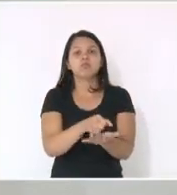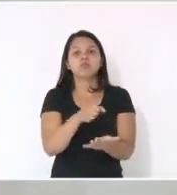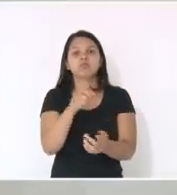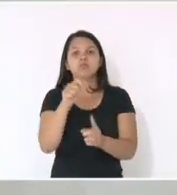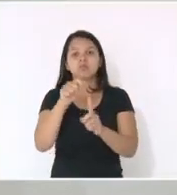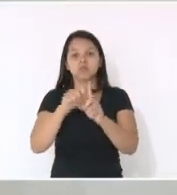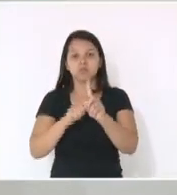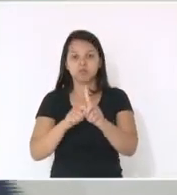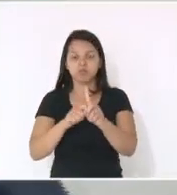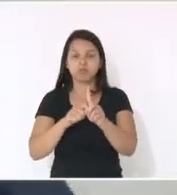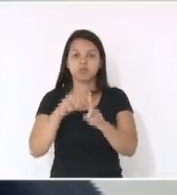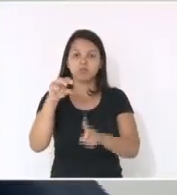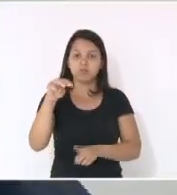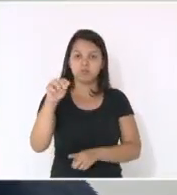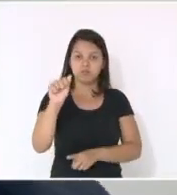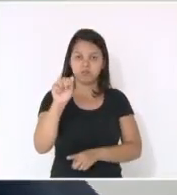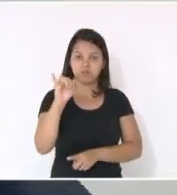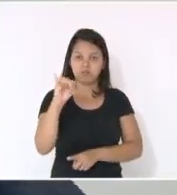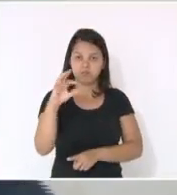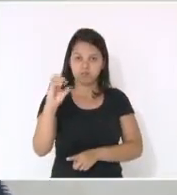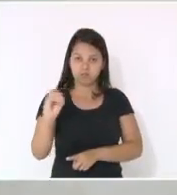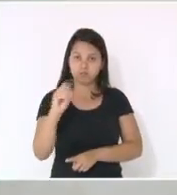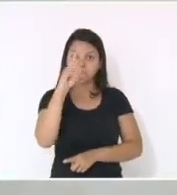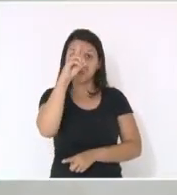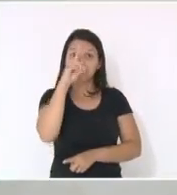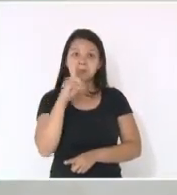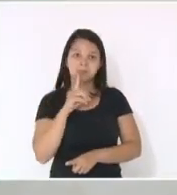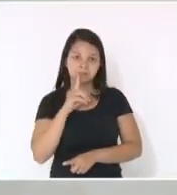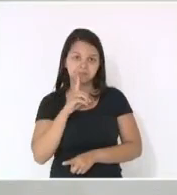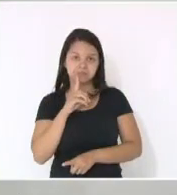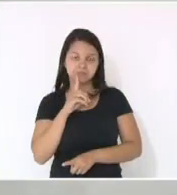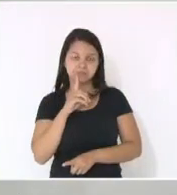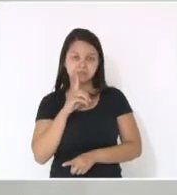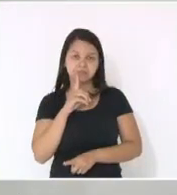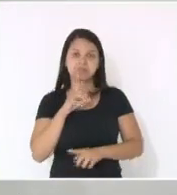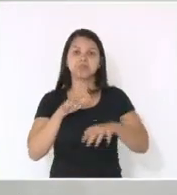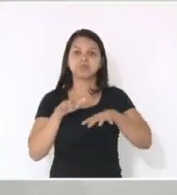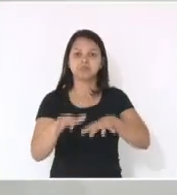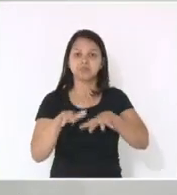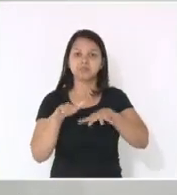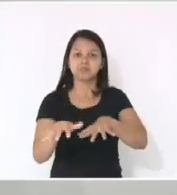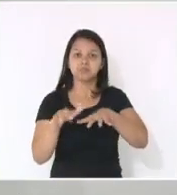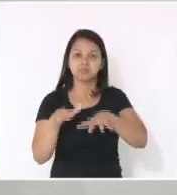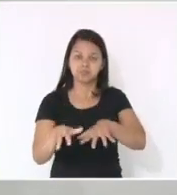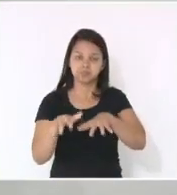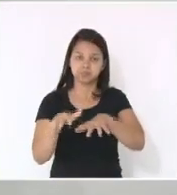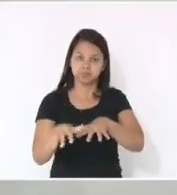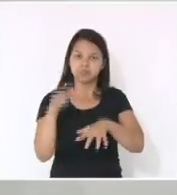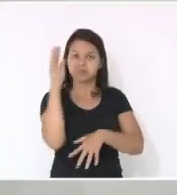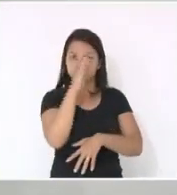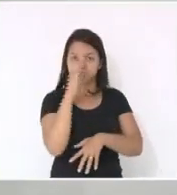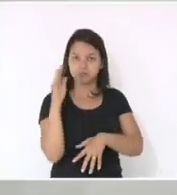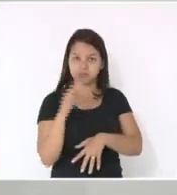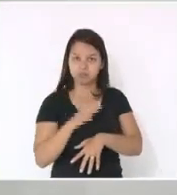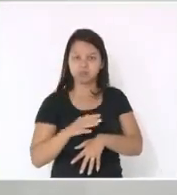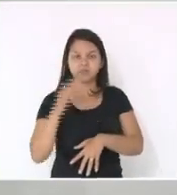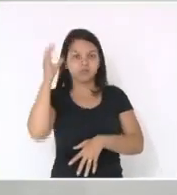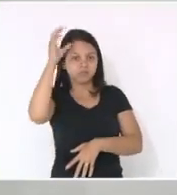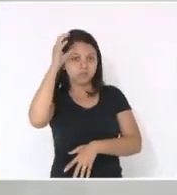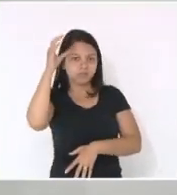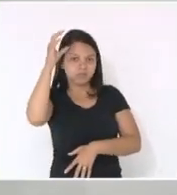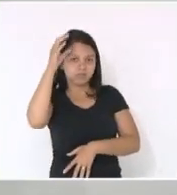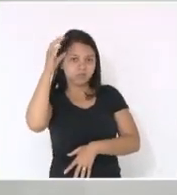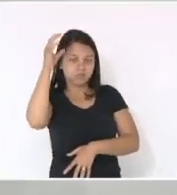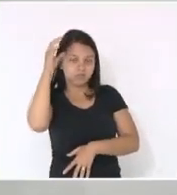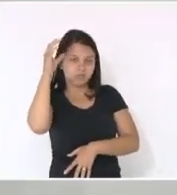chamado Maio Amarelo, que é um movimento internacional de conscientização para a redução de acidentes